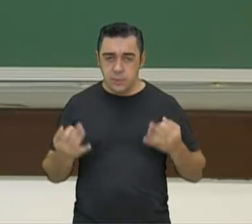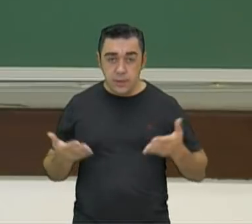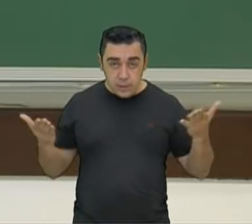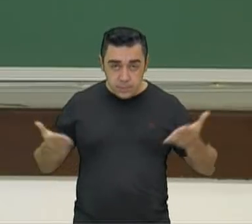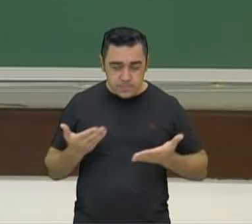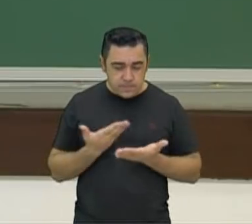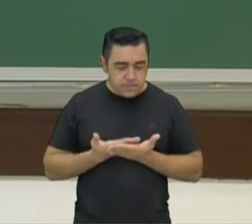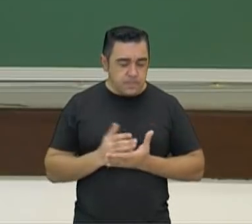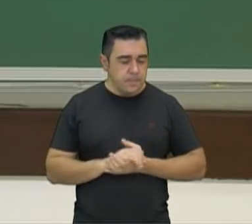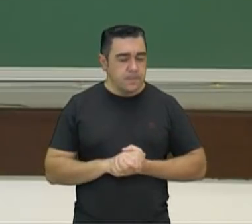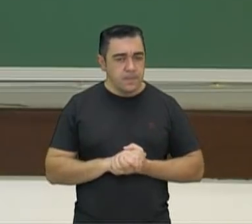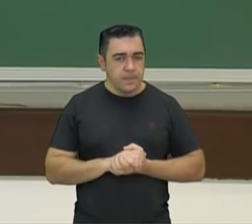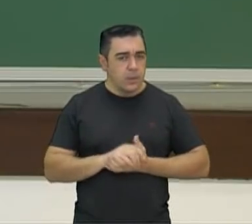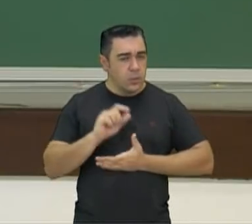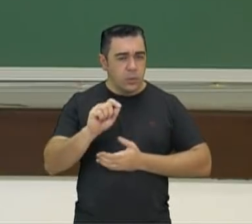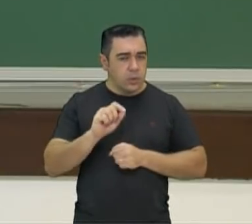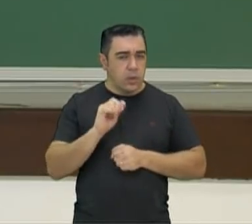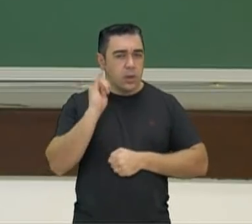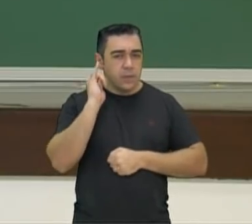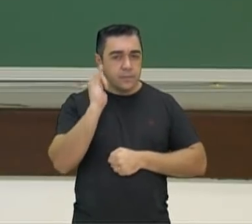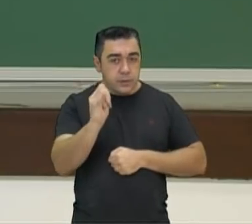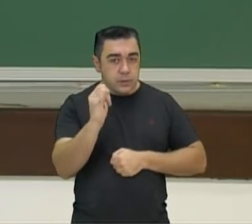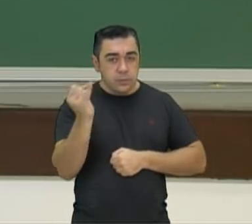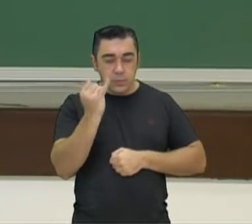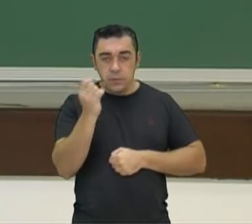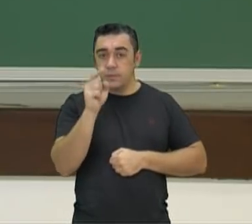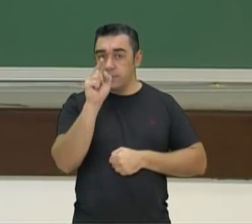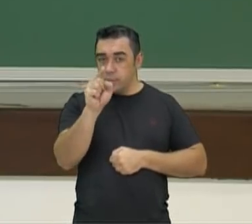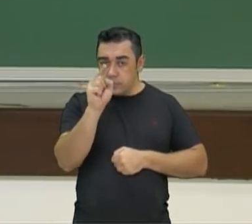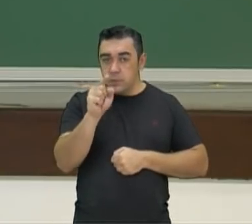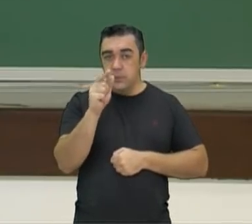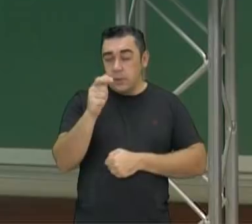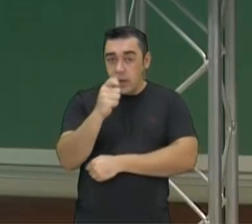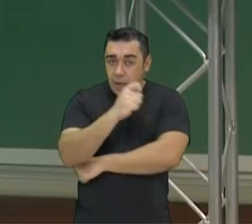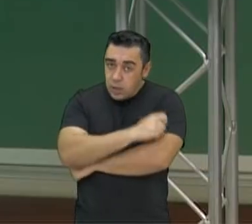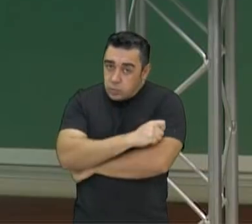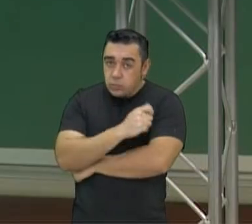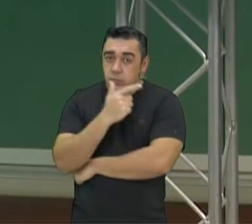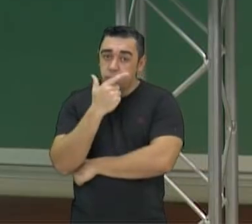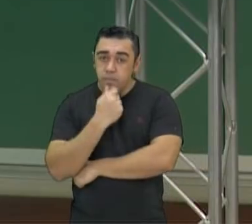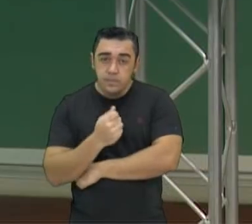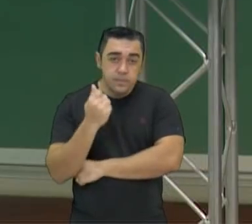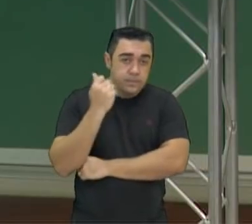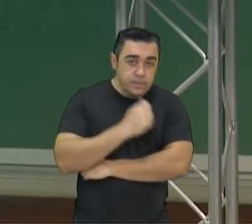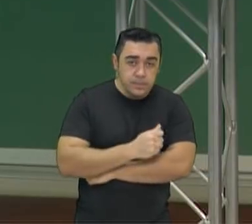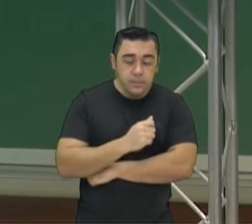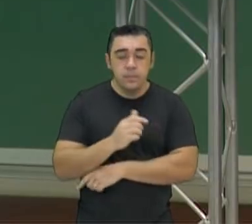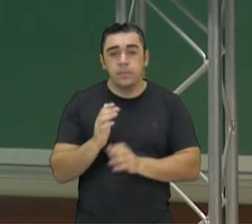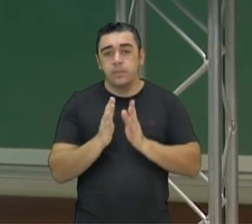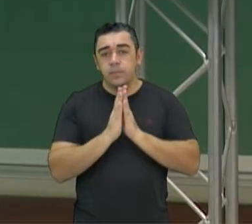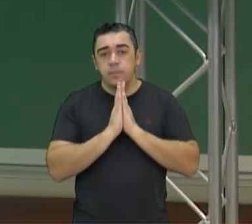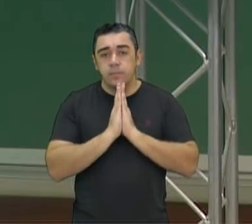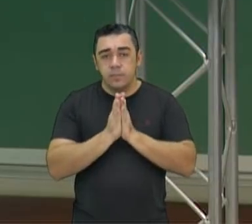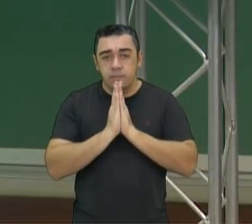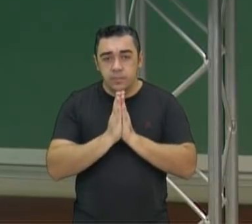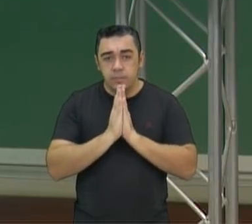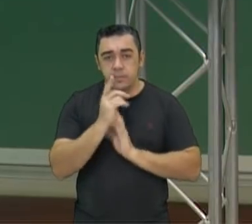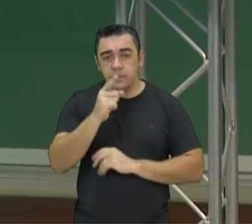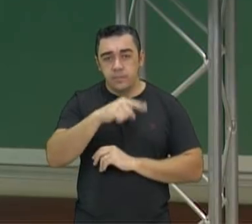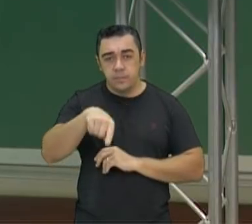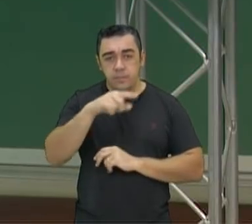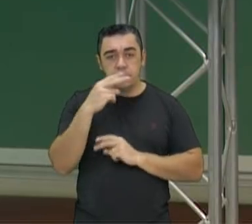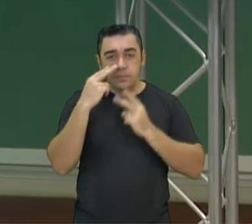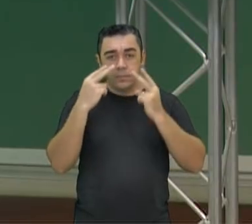aqui. O recado é o seguinte, meu querido e minha querida, por favor, vocês devem estar vendo